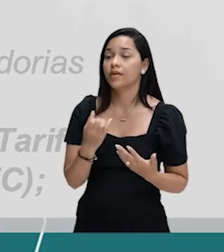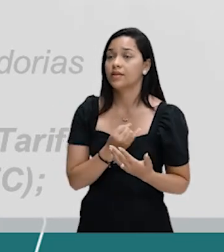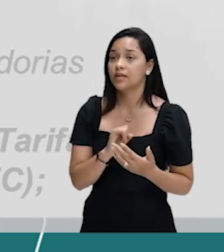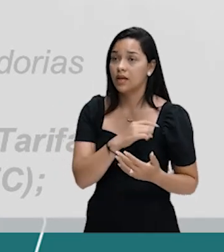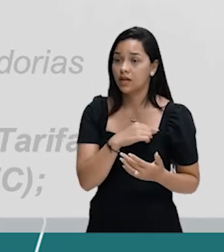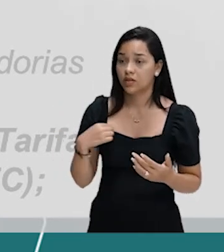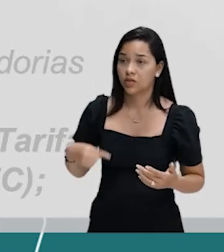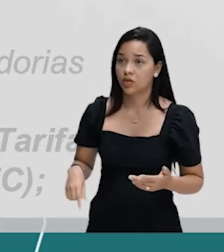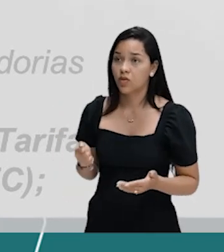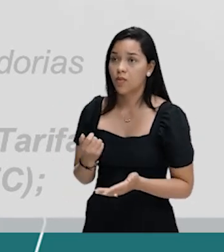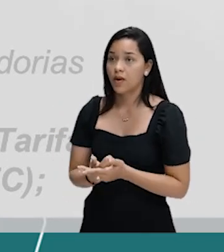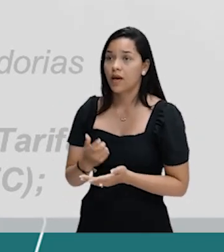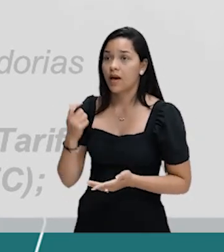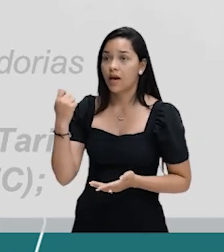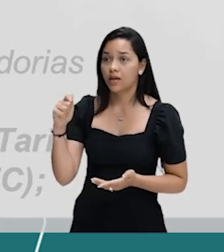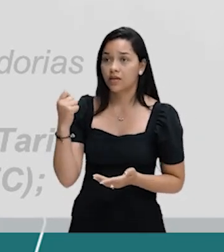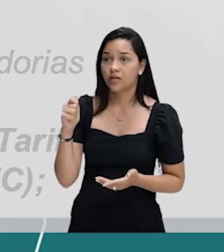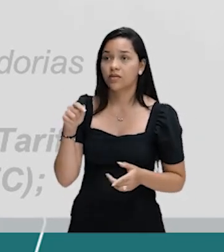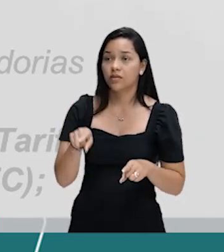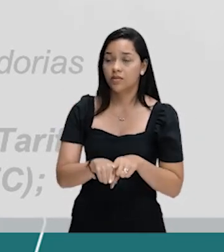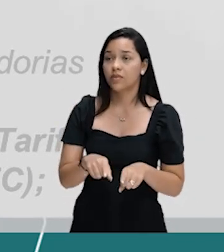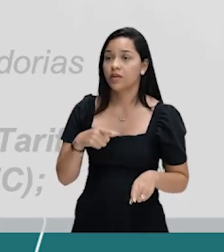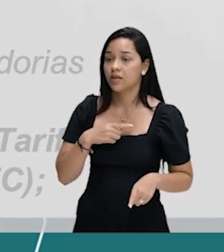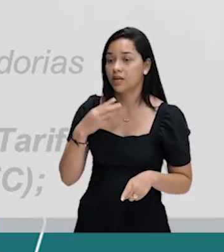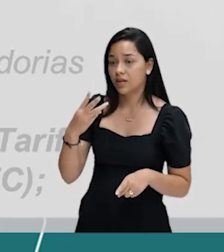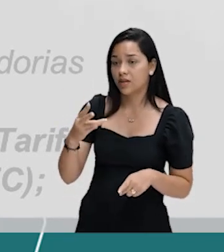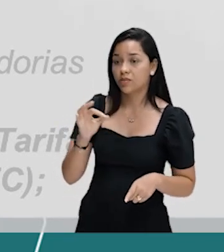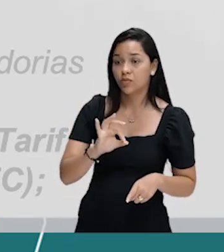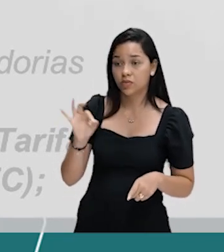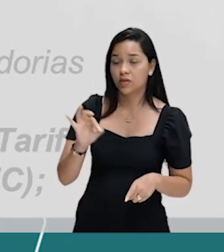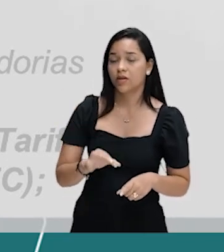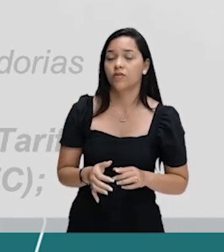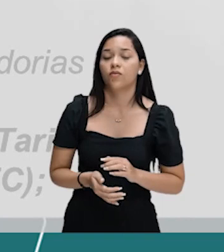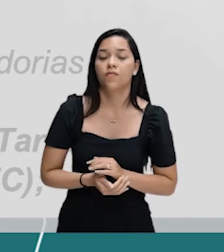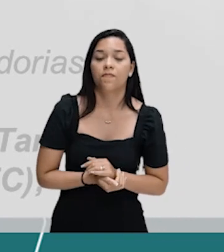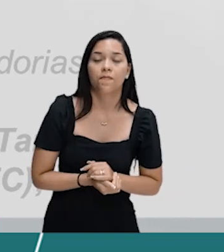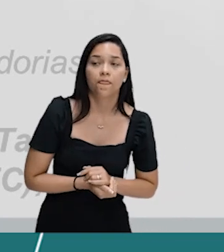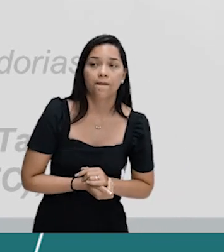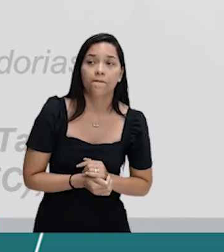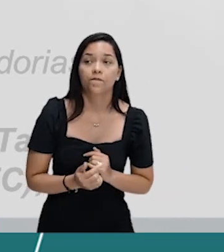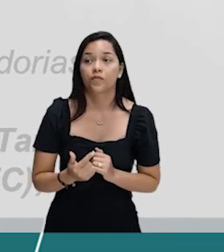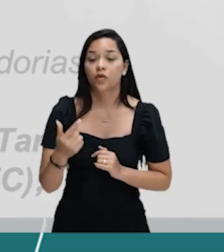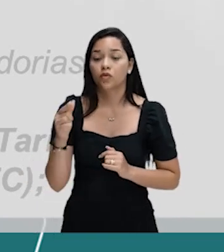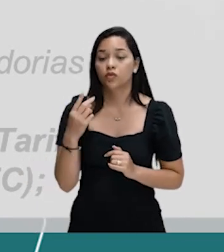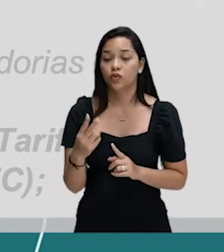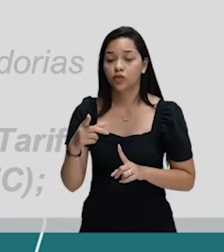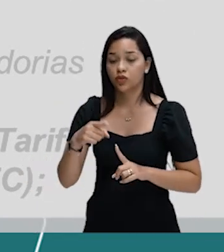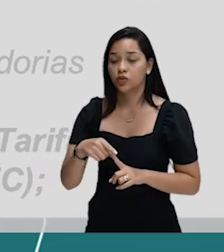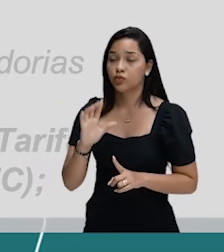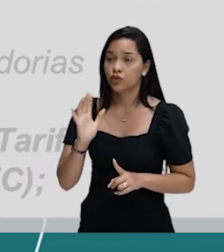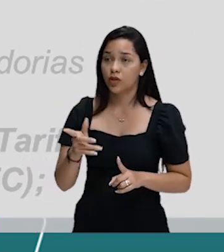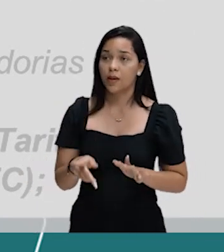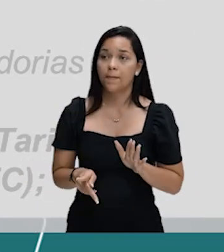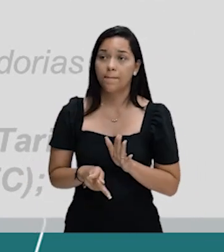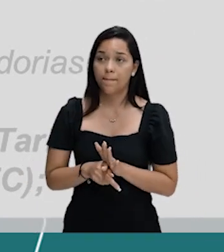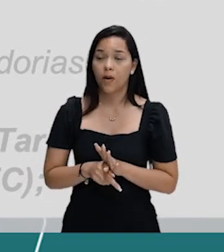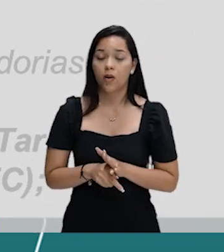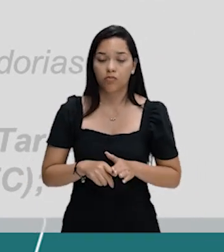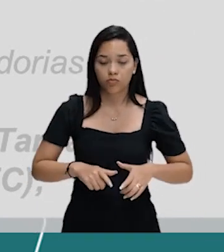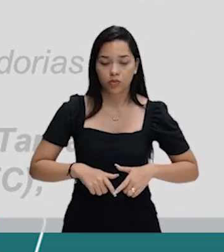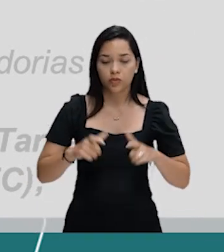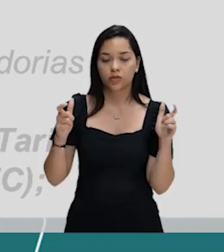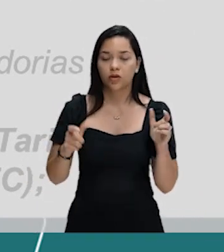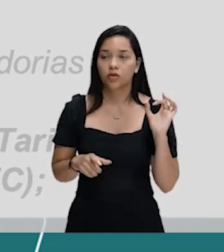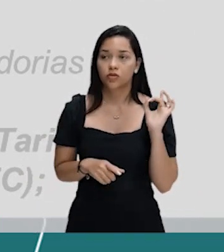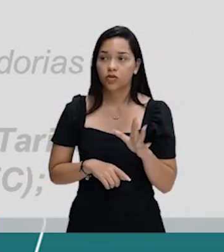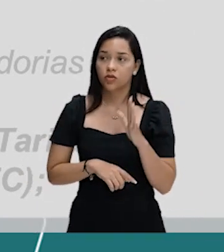a China for comprar com a Argentina, a taxação também é de 3%, tá certo? E os outros dois tipos já são integrações de maior proporção,